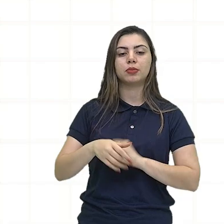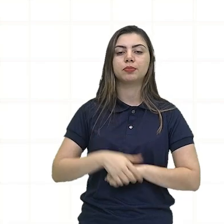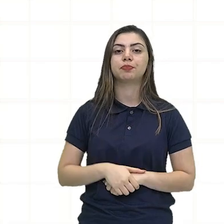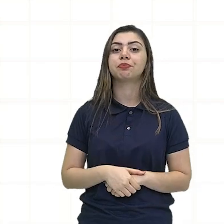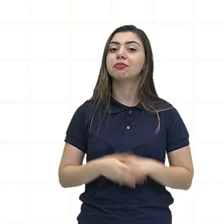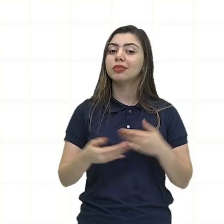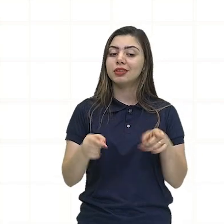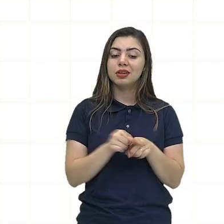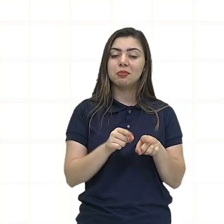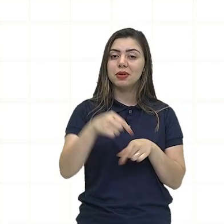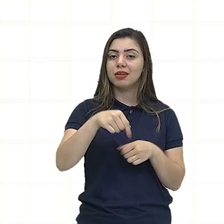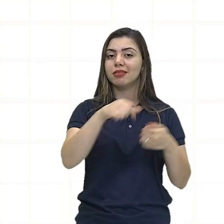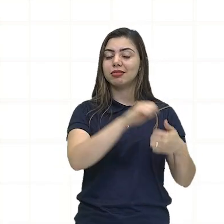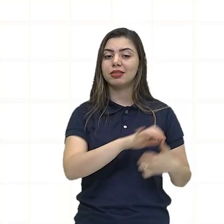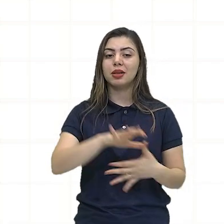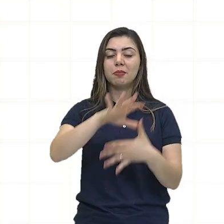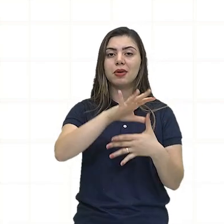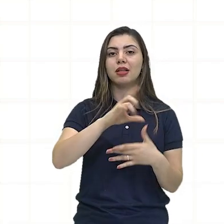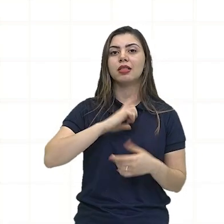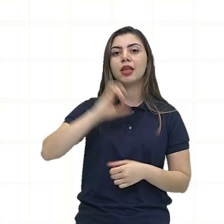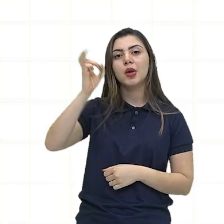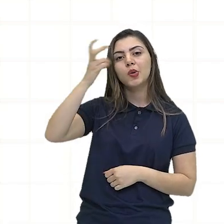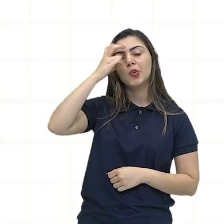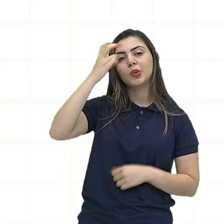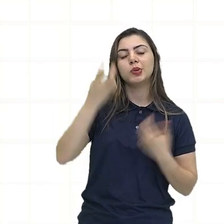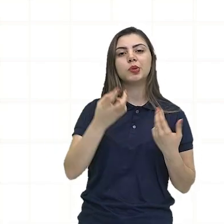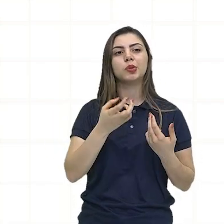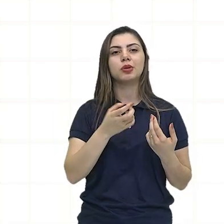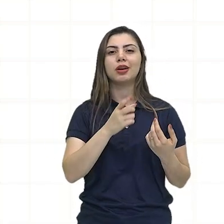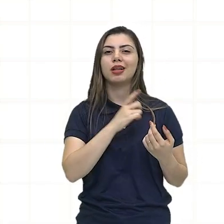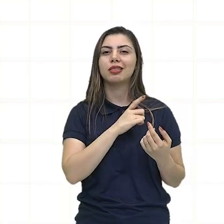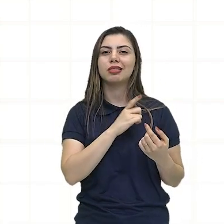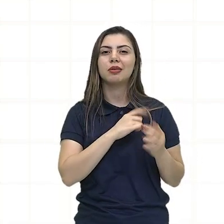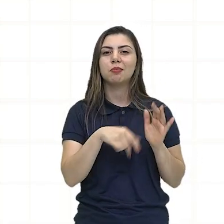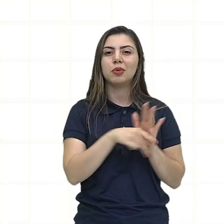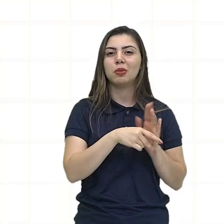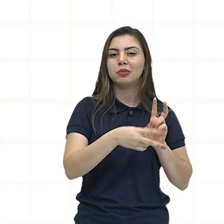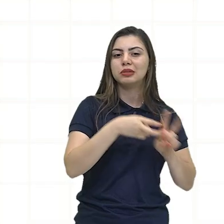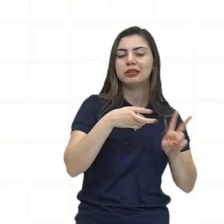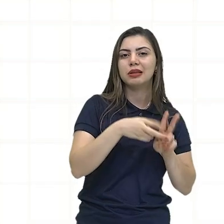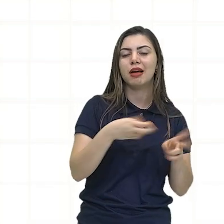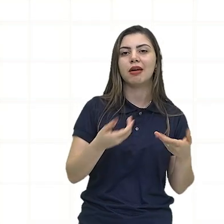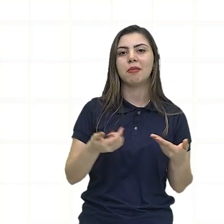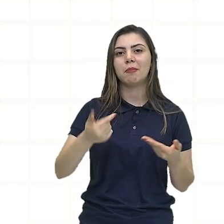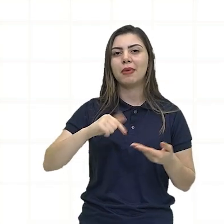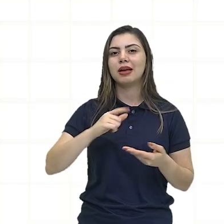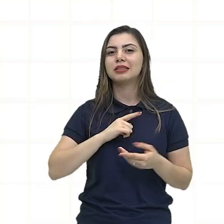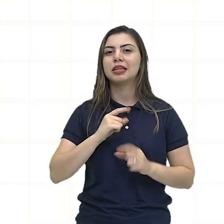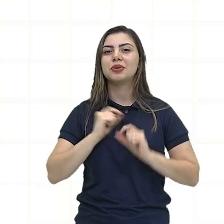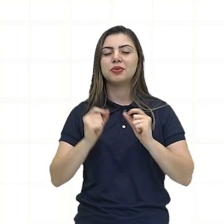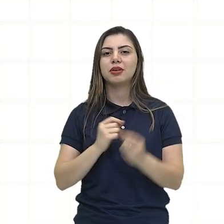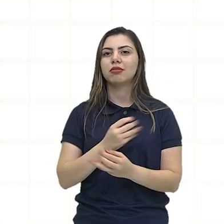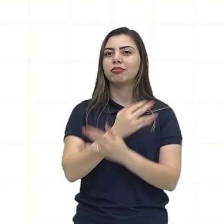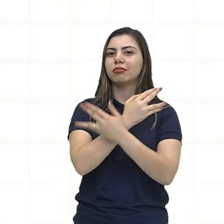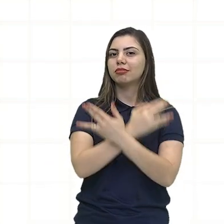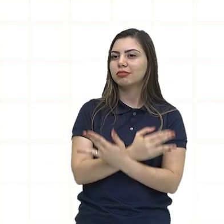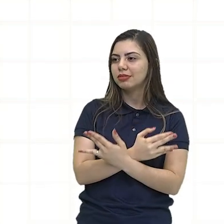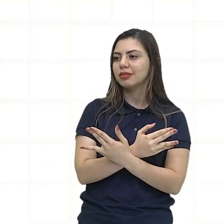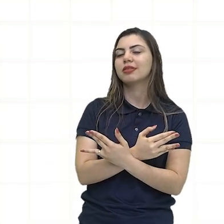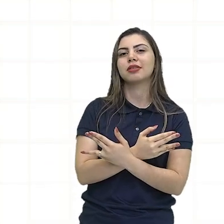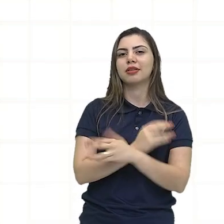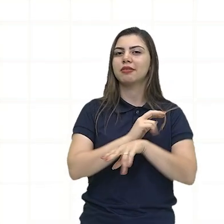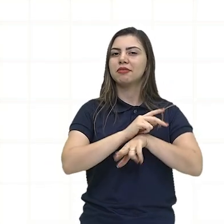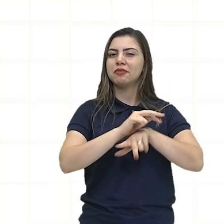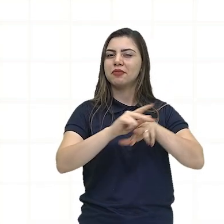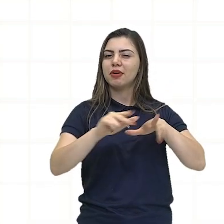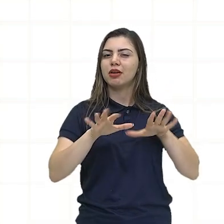na América também, as culturas indígenas, como os maias, os astecas, os incas, também